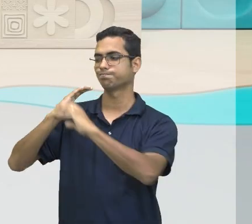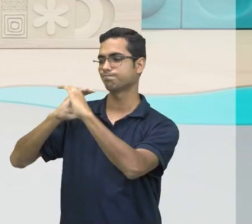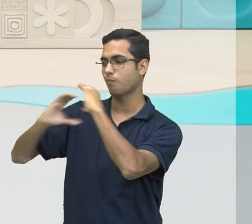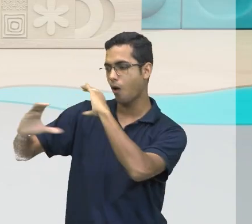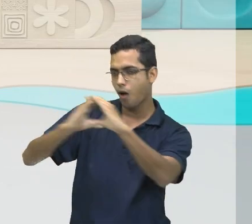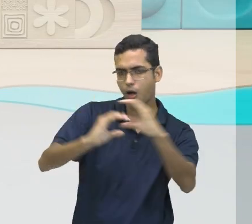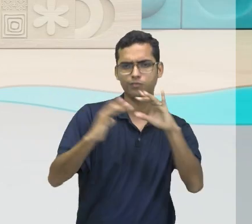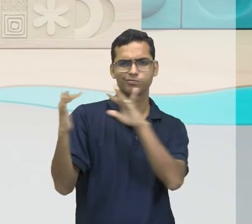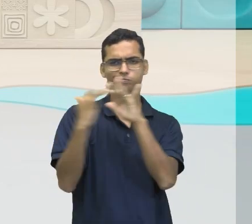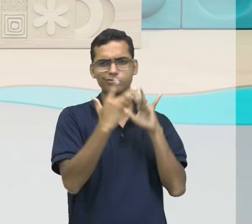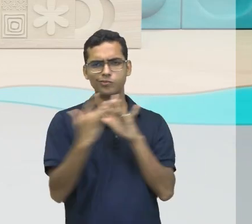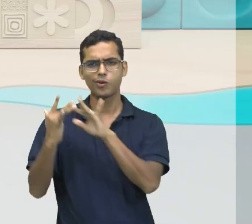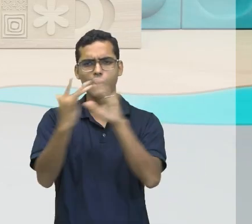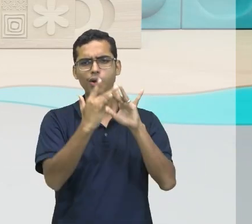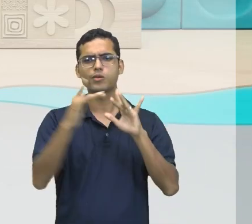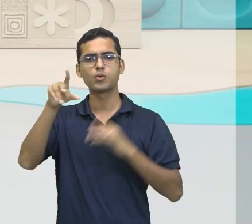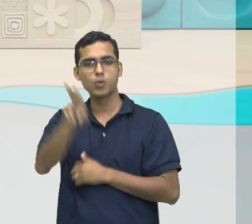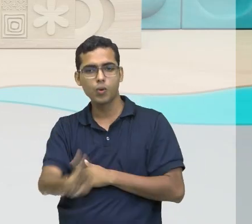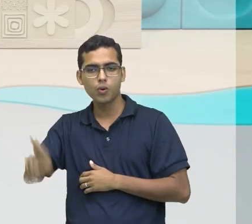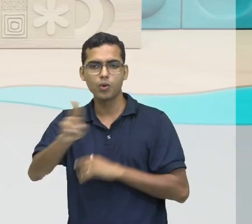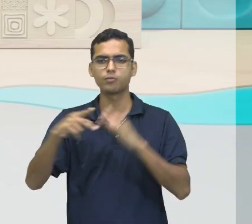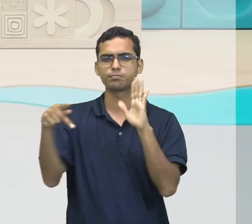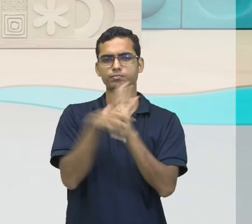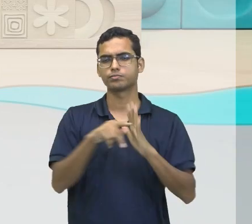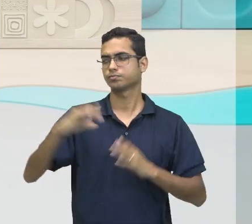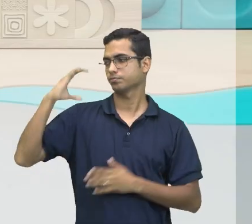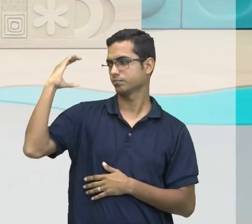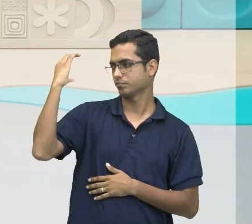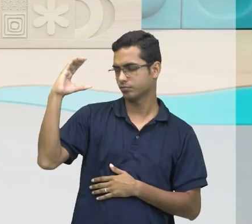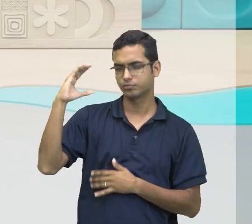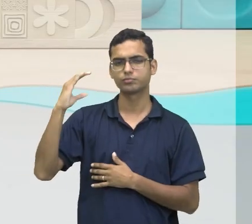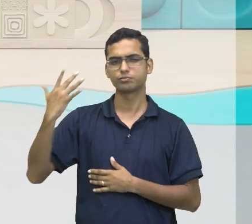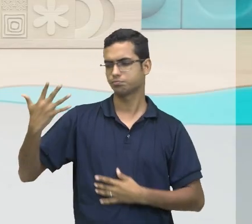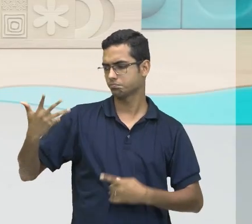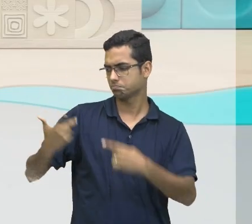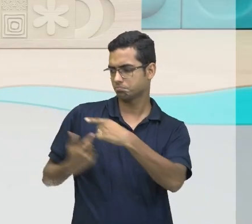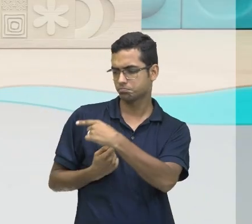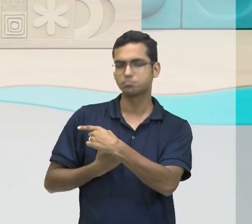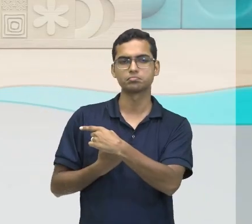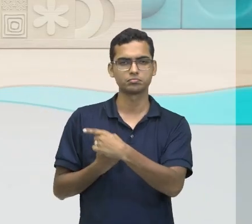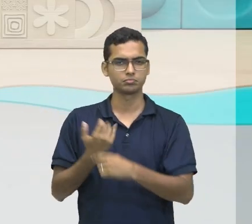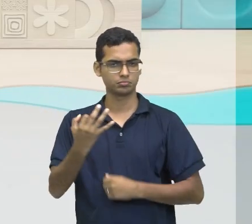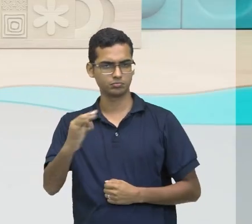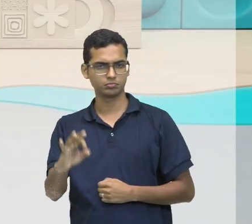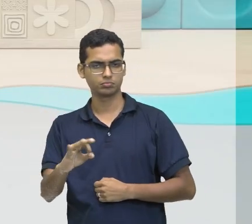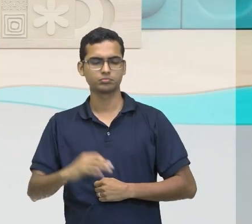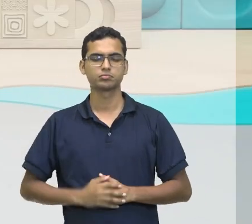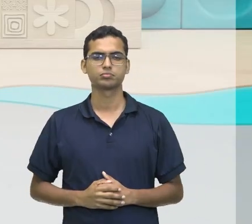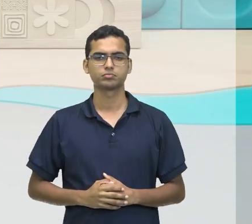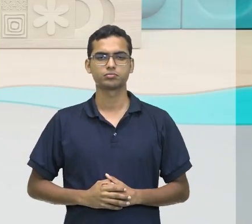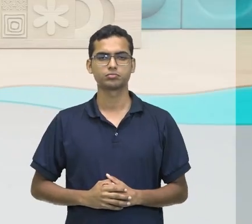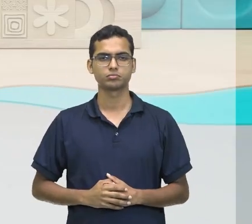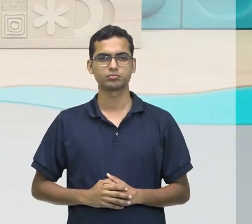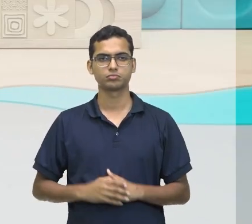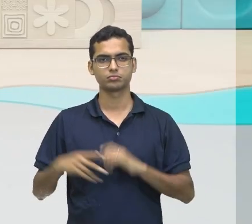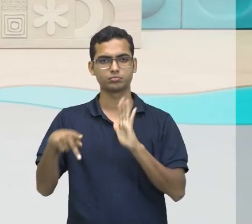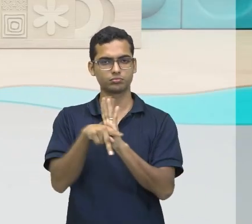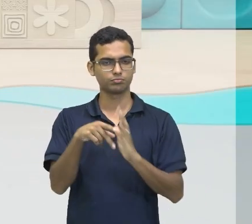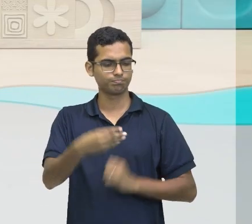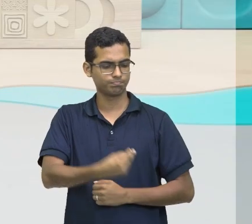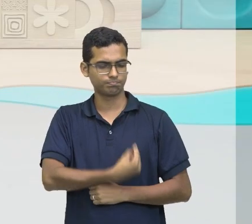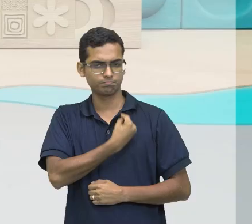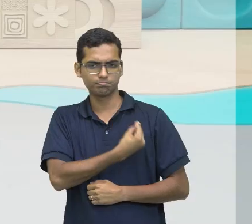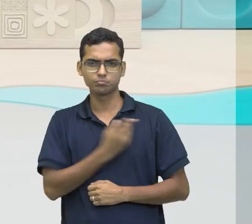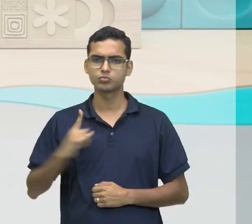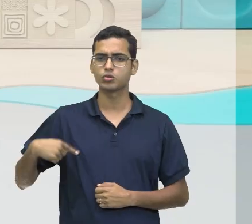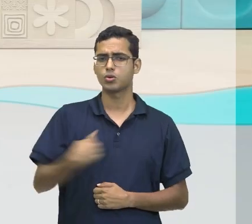através da ciência, através de outras partes, né, que envolvem a nossa vida, nós estamos nos comunicando em